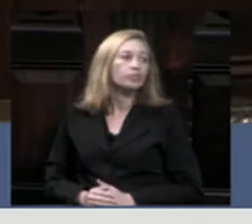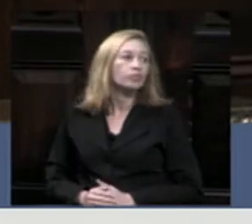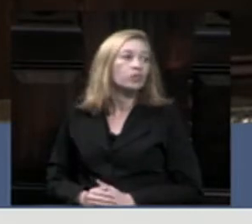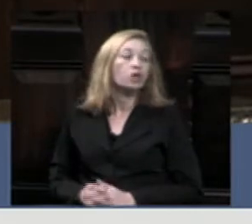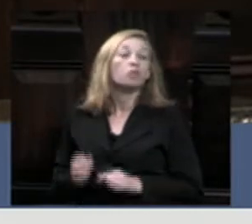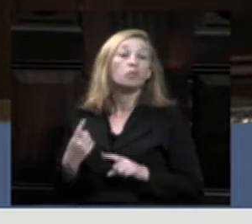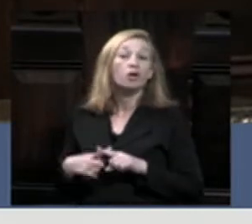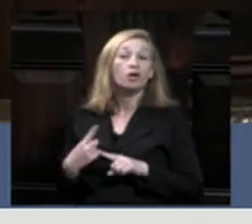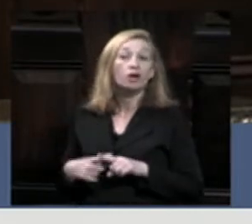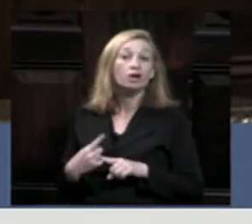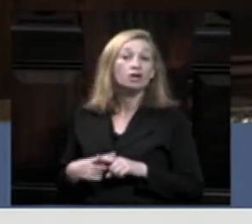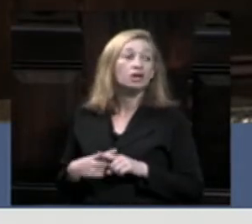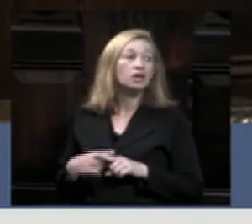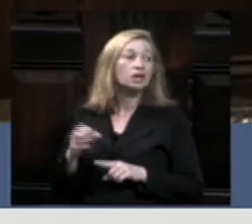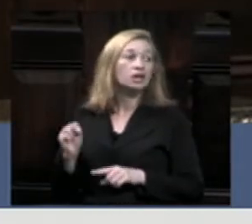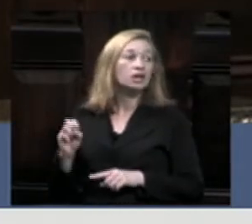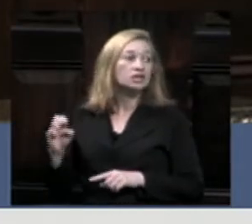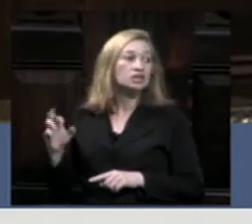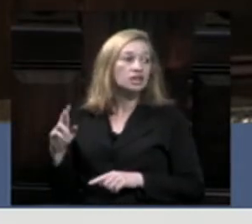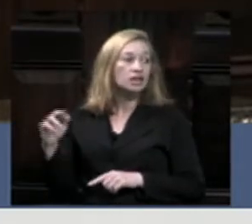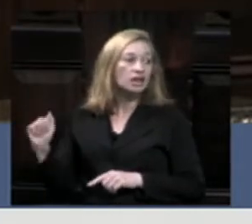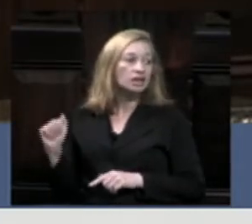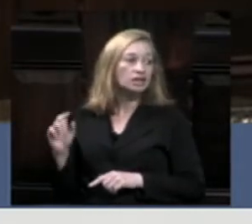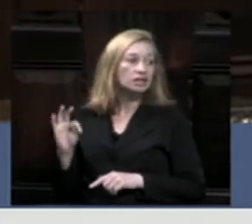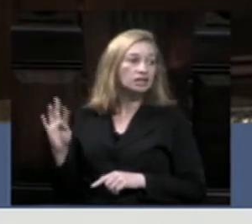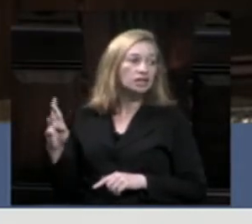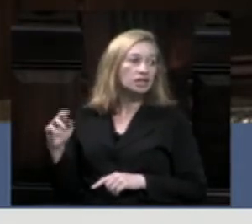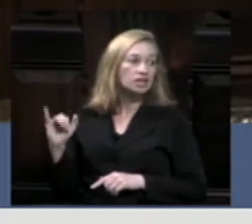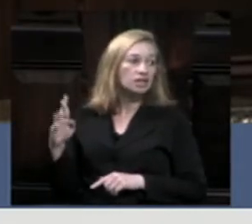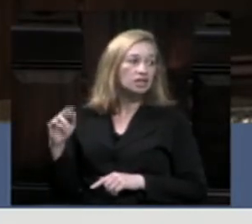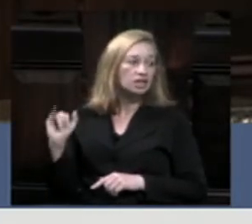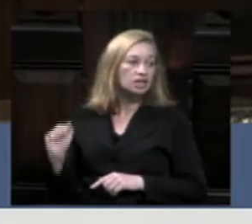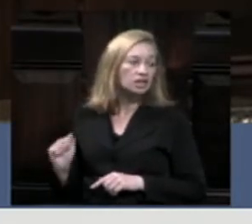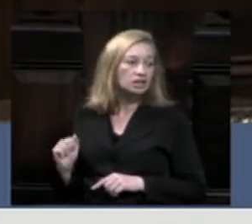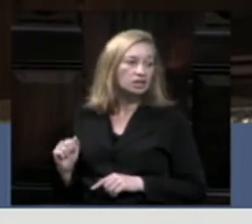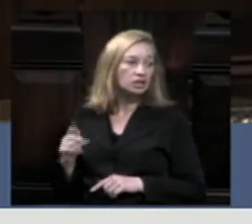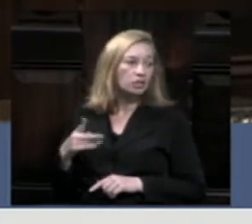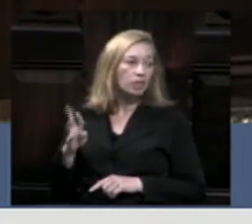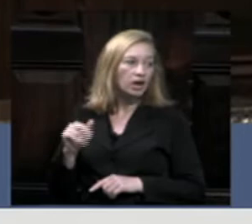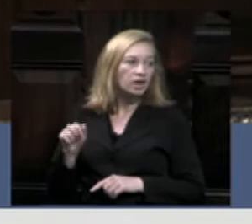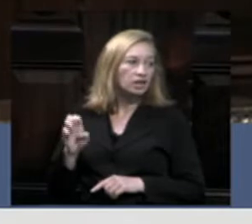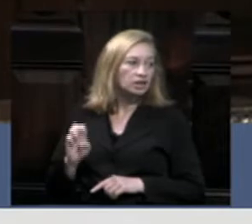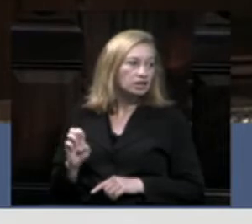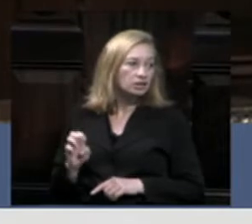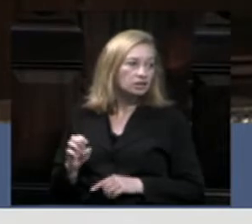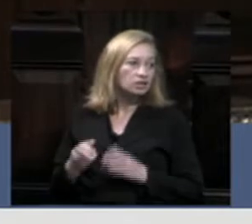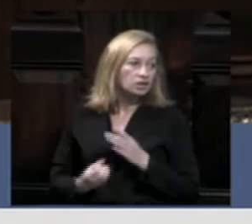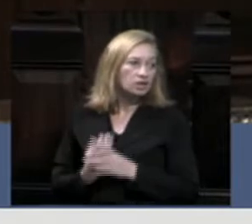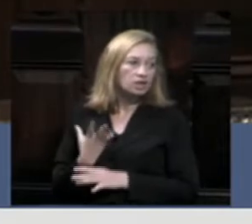Porque a Serra da Tiririca, o parque, quando criado,